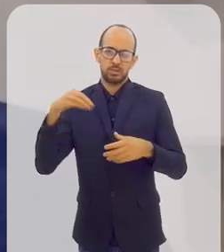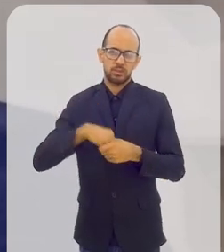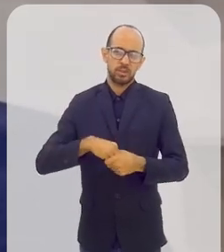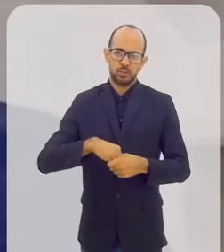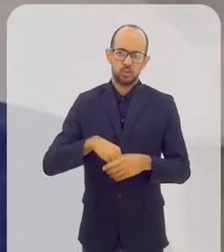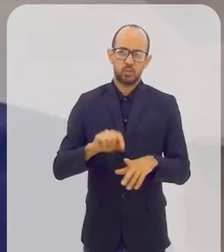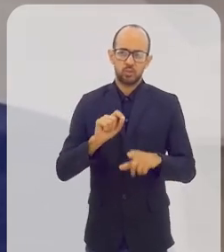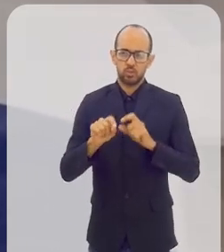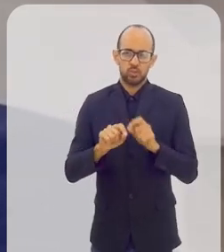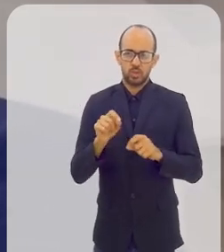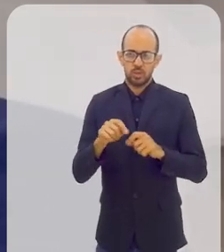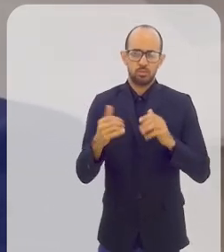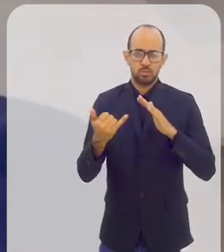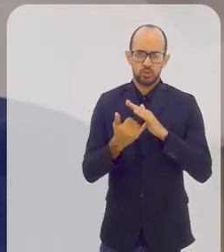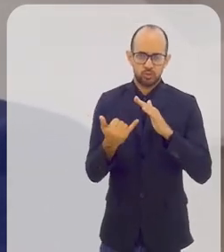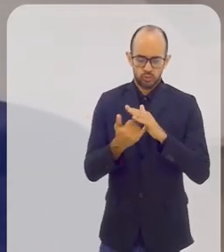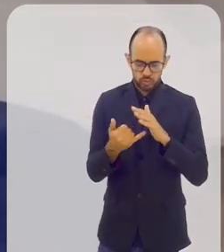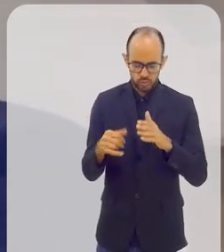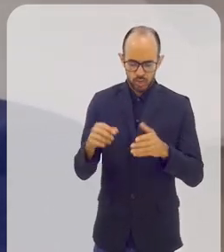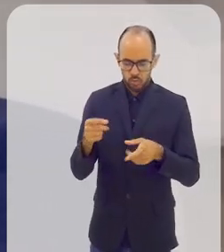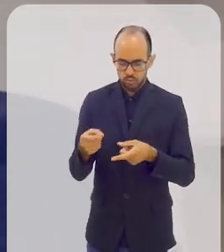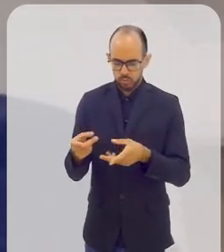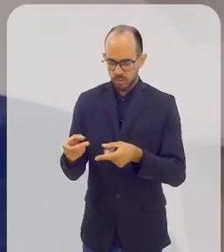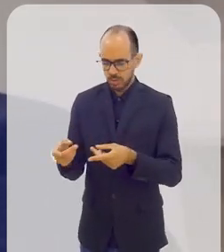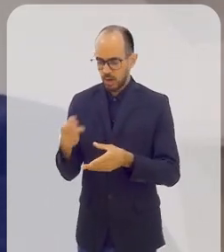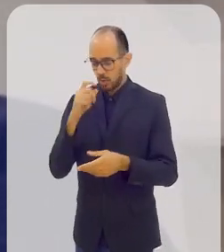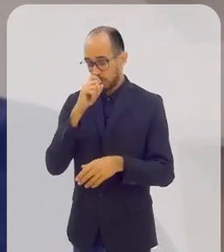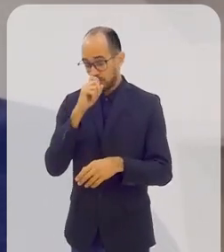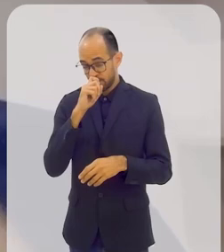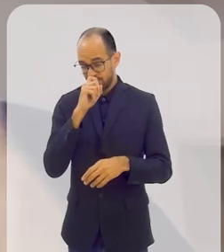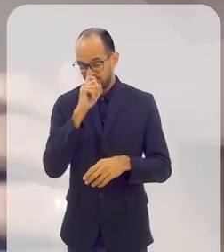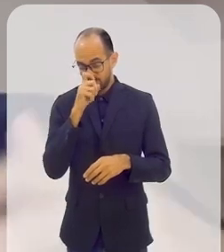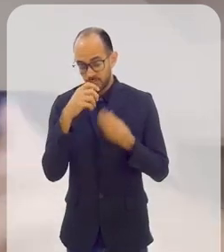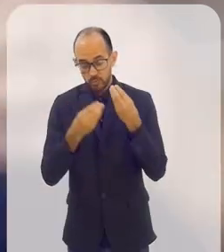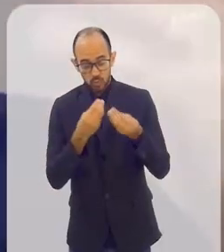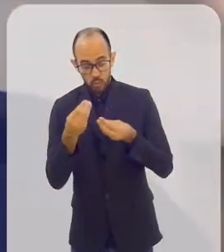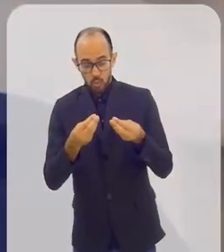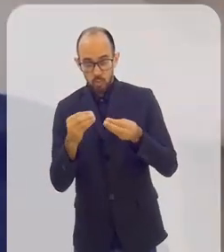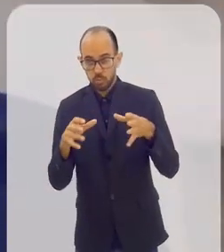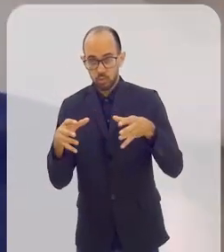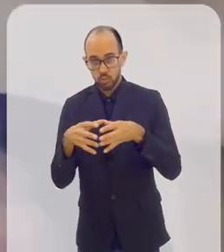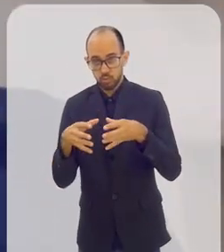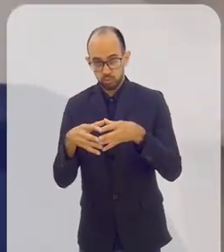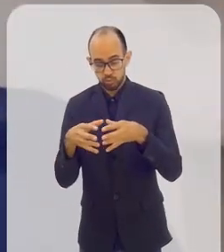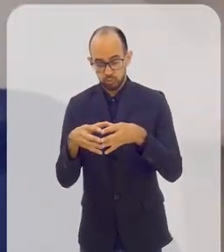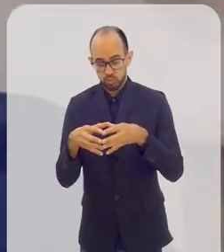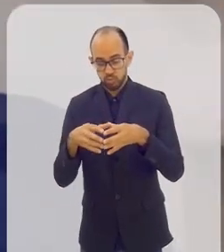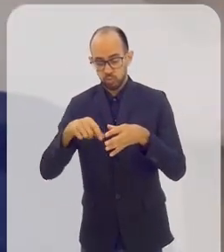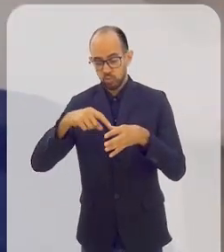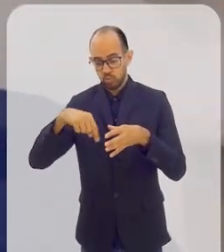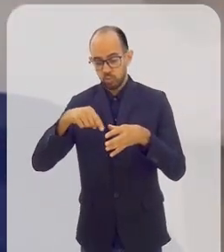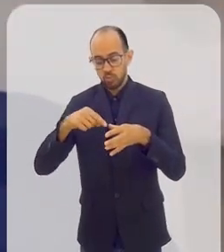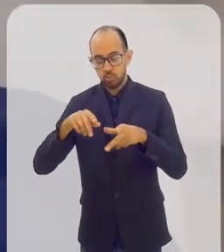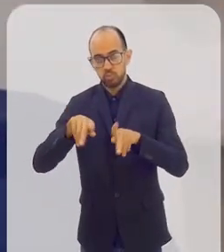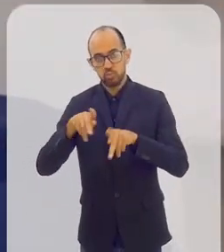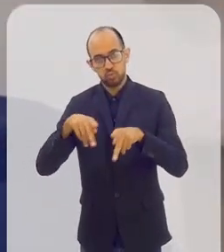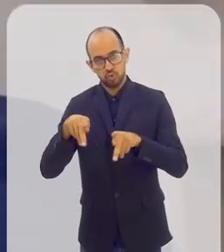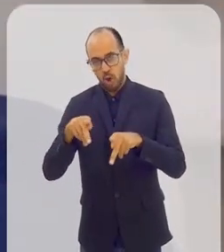dentro de uma instituição comercial, como os condôminos de um centro comercial